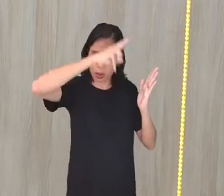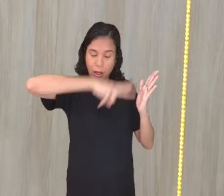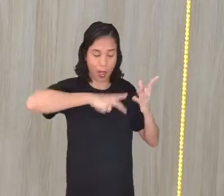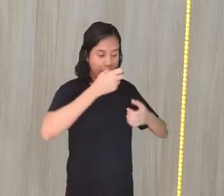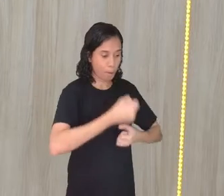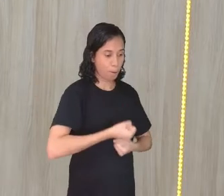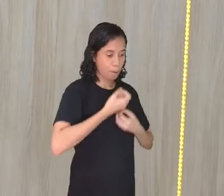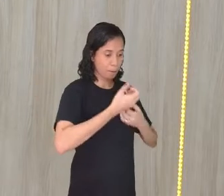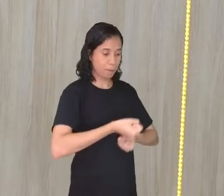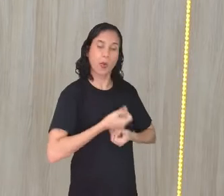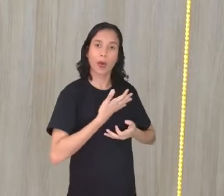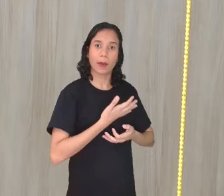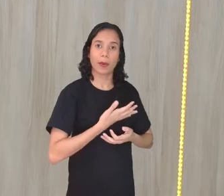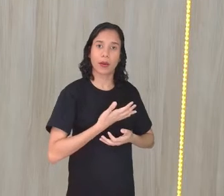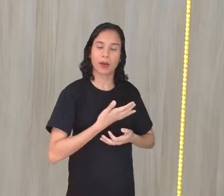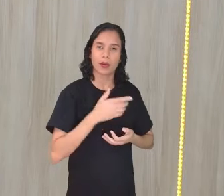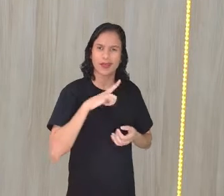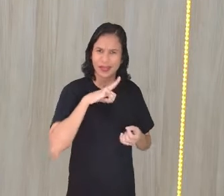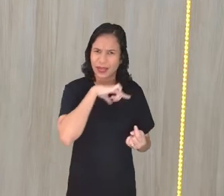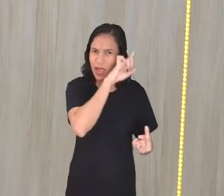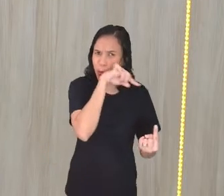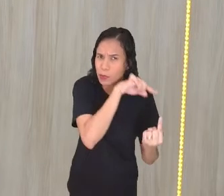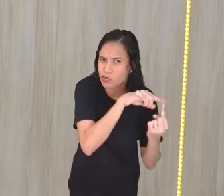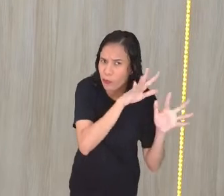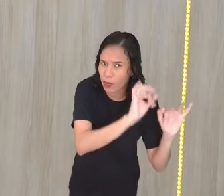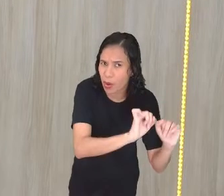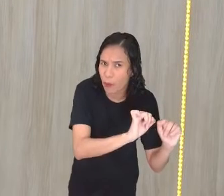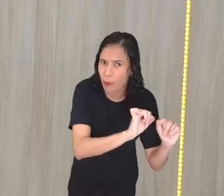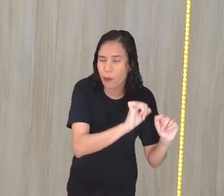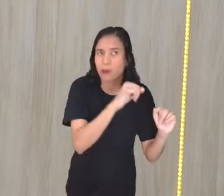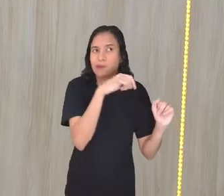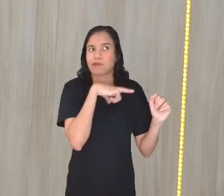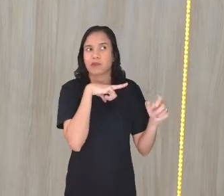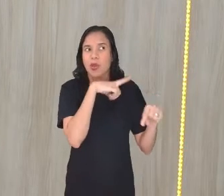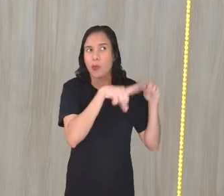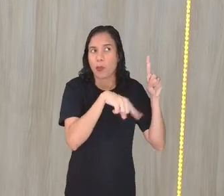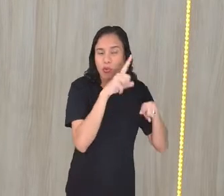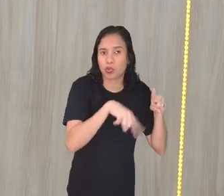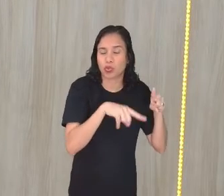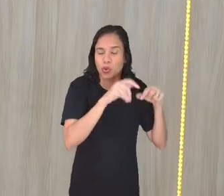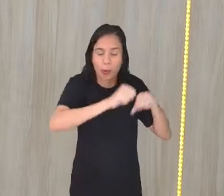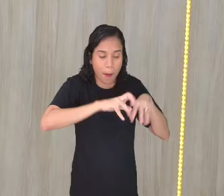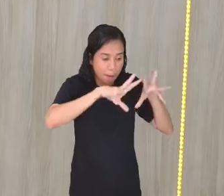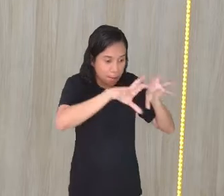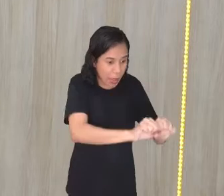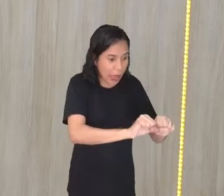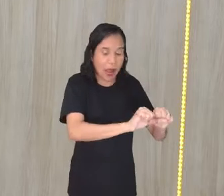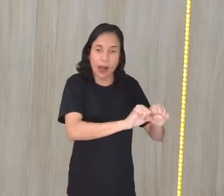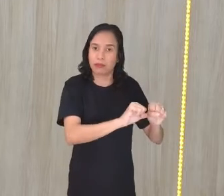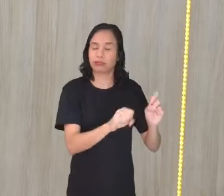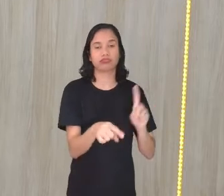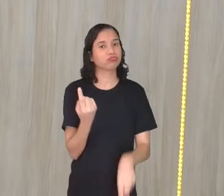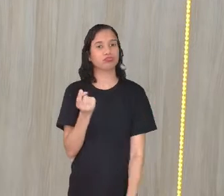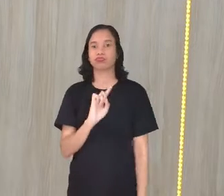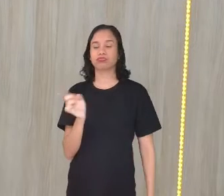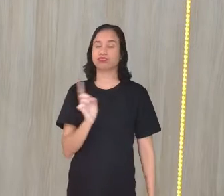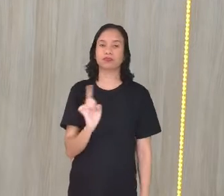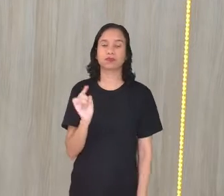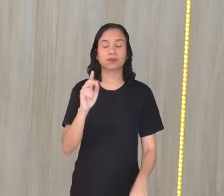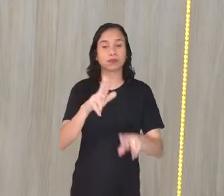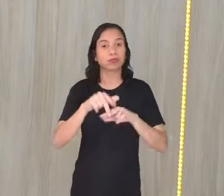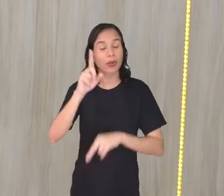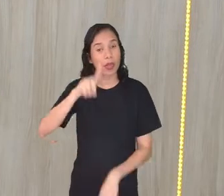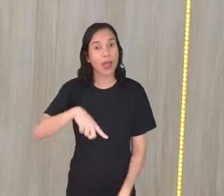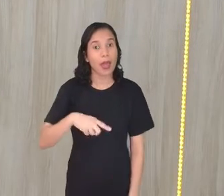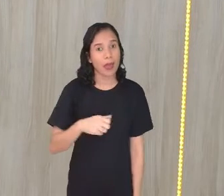do poema de Drummond, eu vou chegar a um objetivo específico? Assim, concreto? Vou chegar no material? Não. Tá? Essa aqui